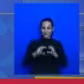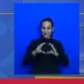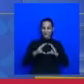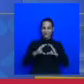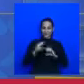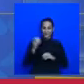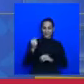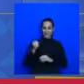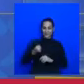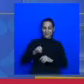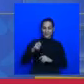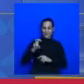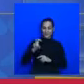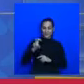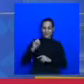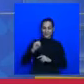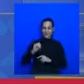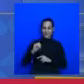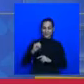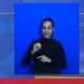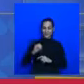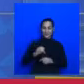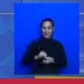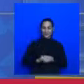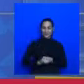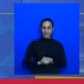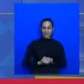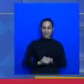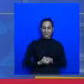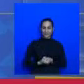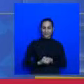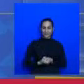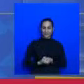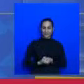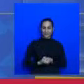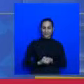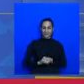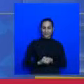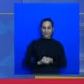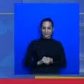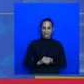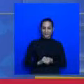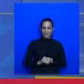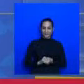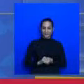Bola branca, número 50. Branca, 50.